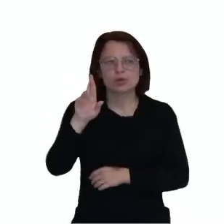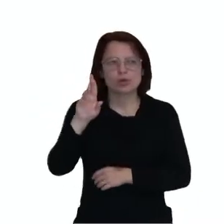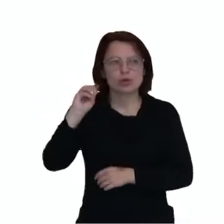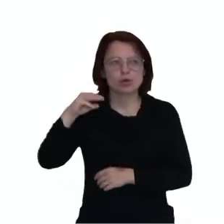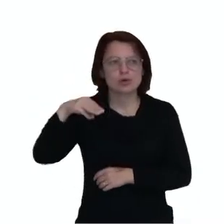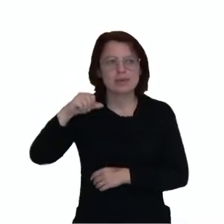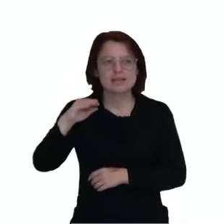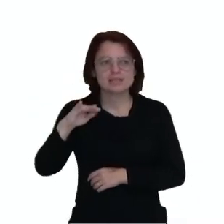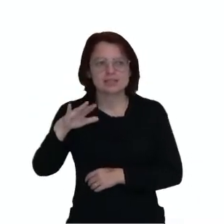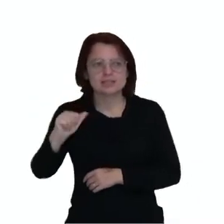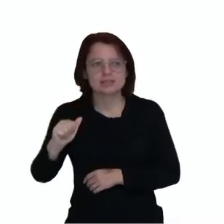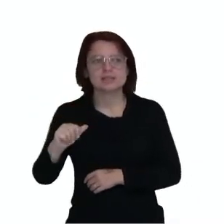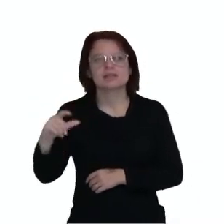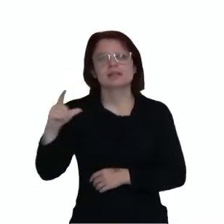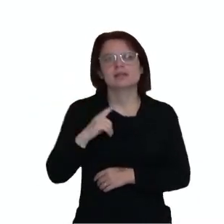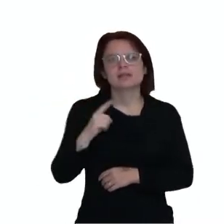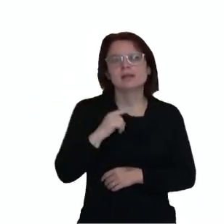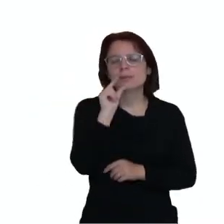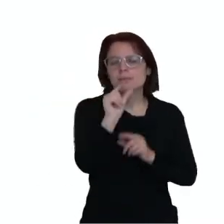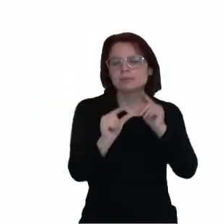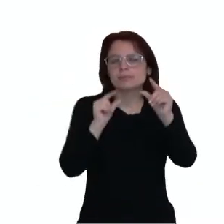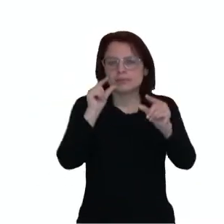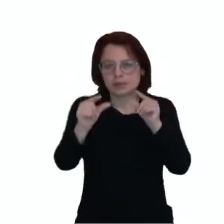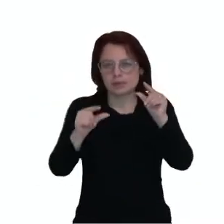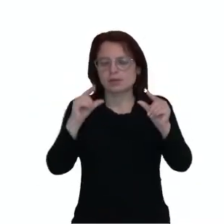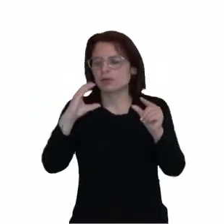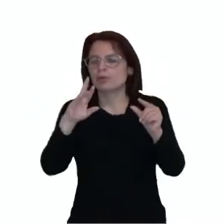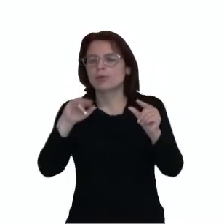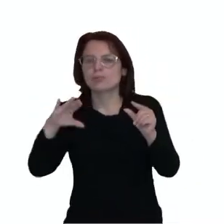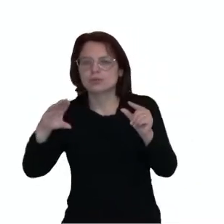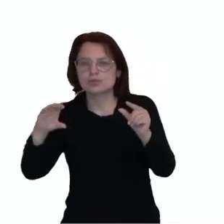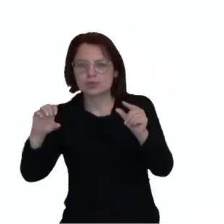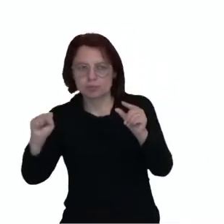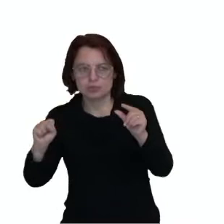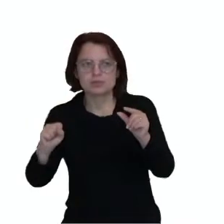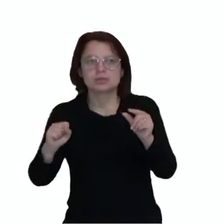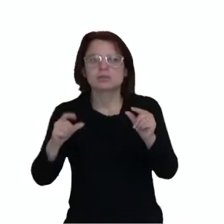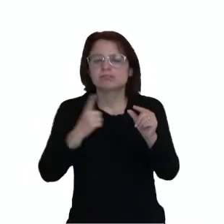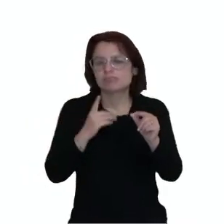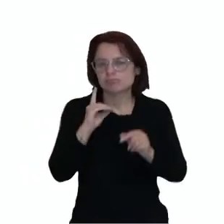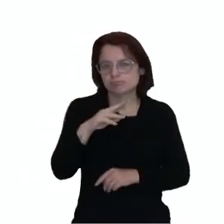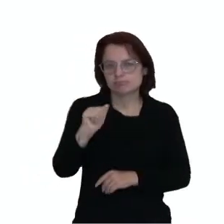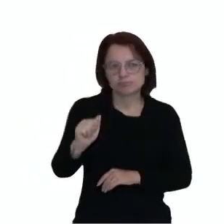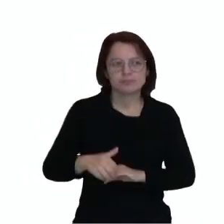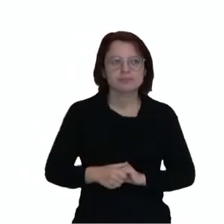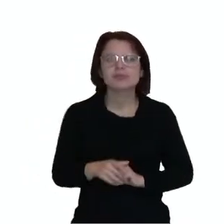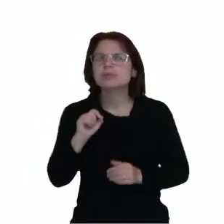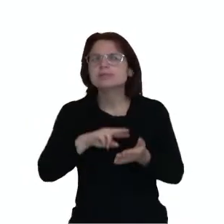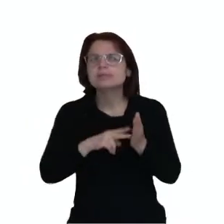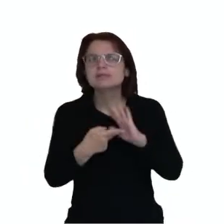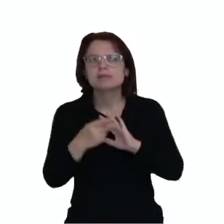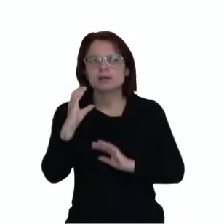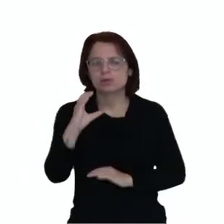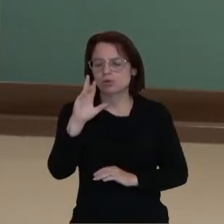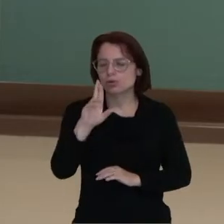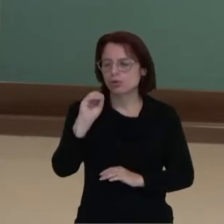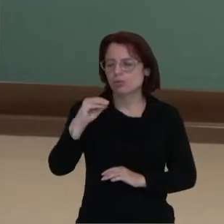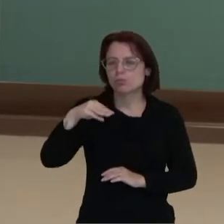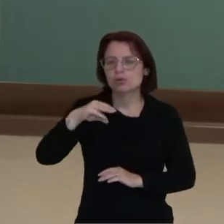parte dos cromossomos que inclui o DNA. E o que é o cromossomo? Nosso